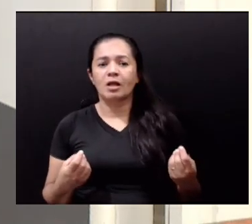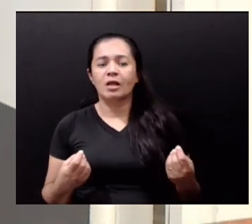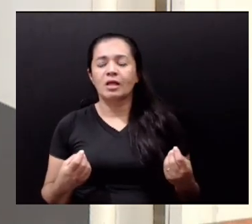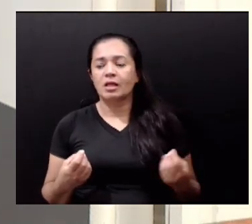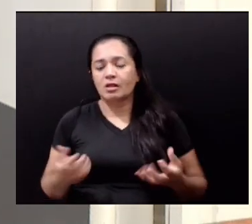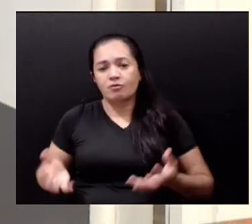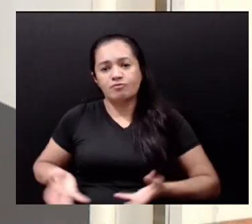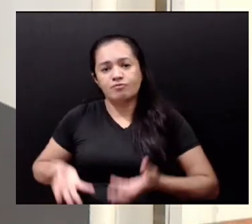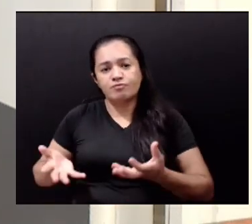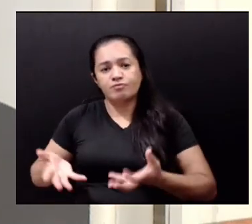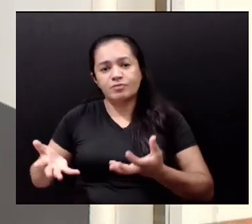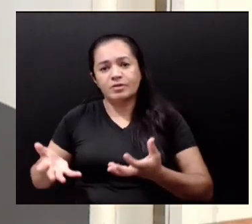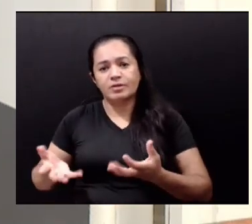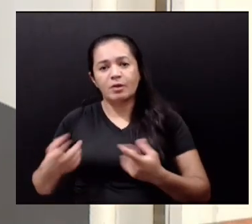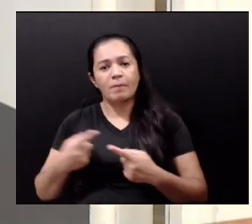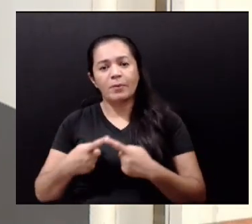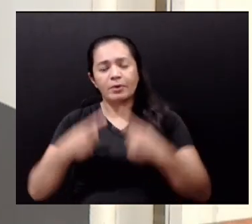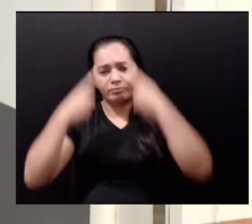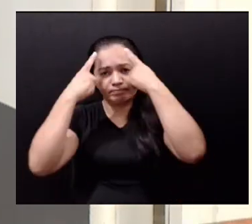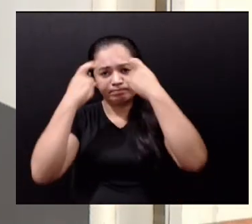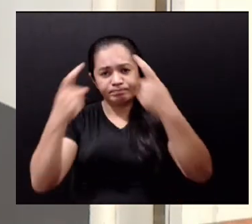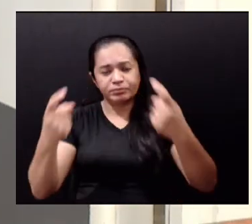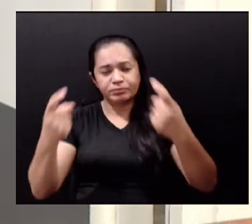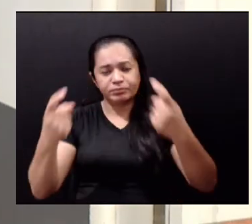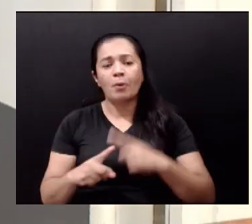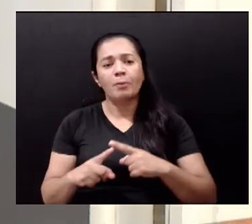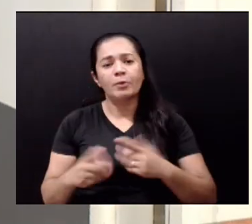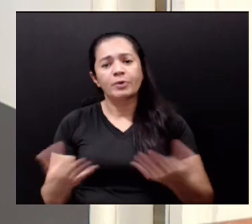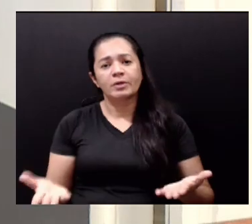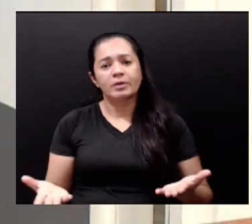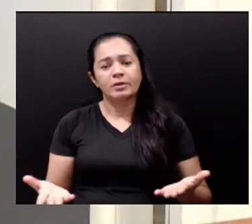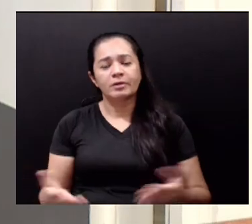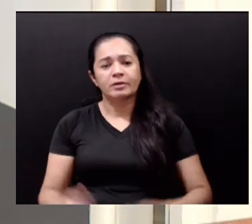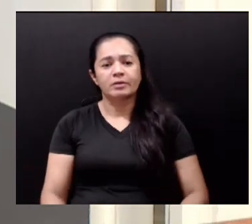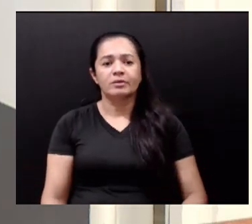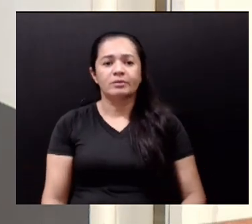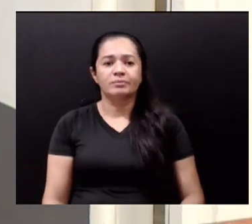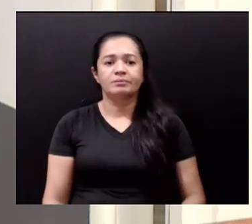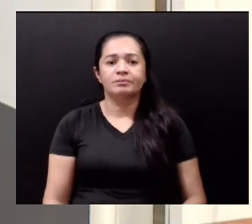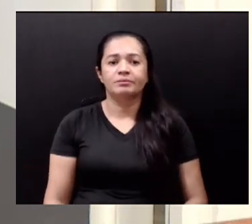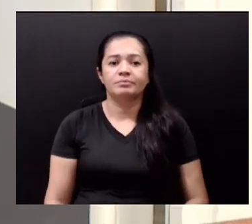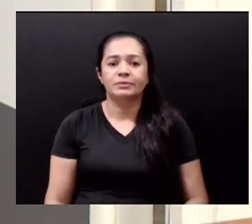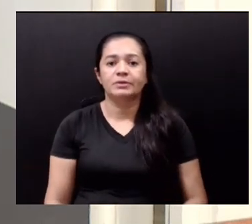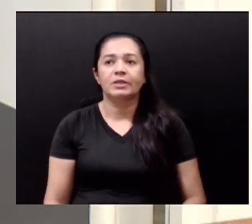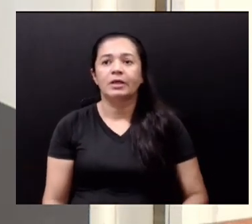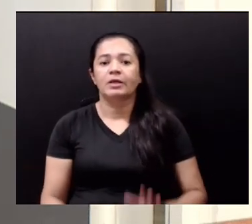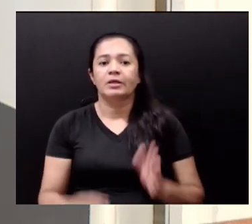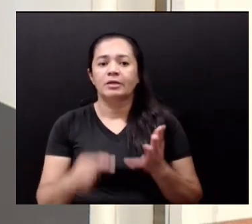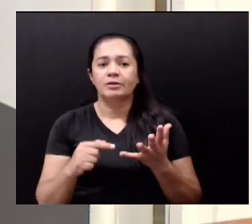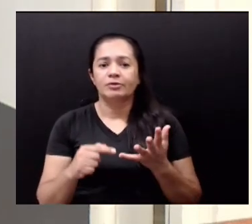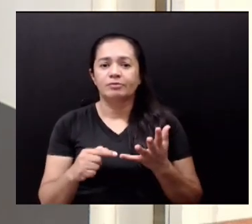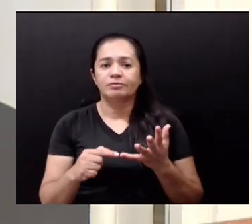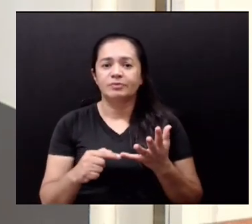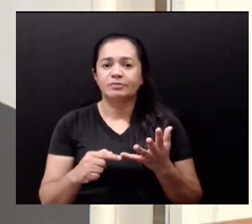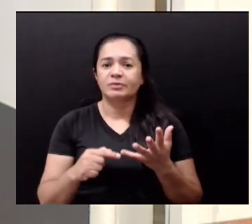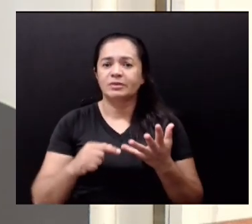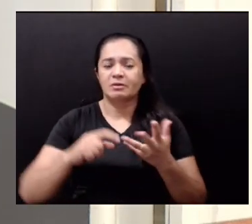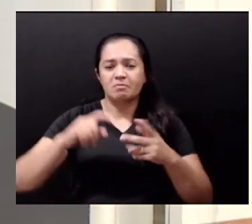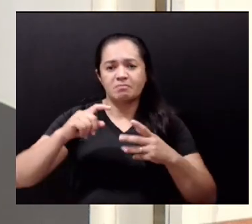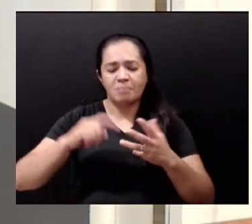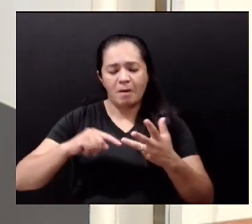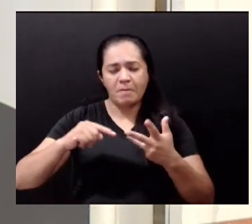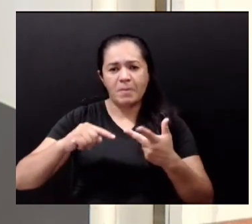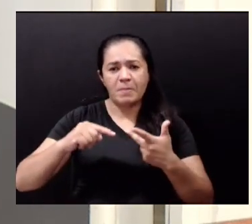dessa violência. Eu acho que isso nos faz refletir, né? E tem lá como opção sexismo, racismo, e eu acho que traz esse lugar